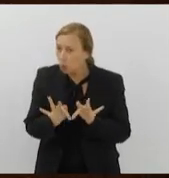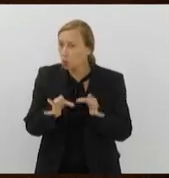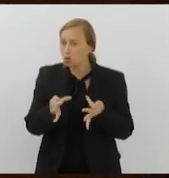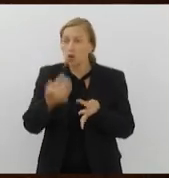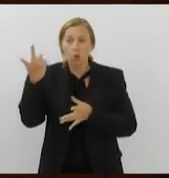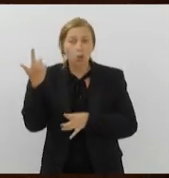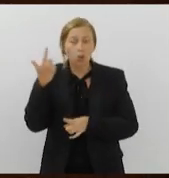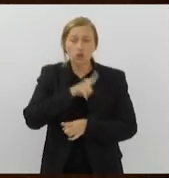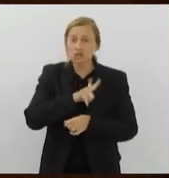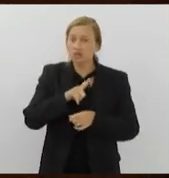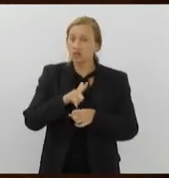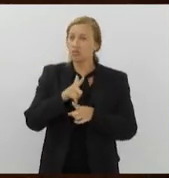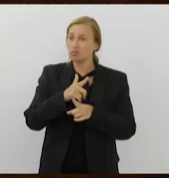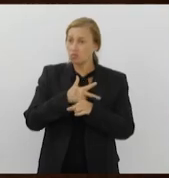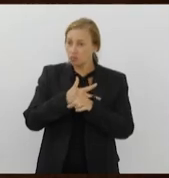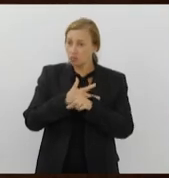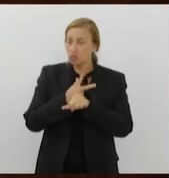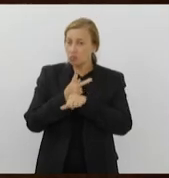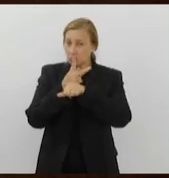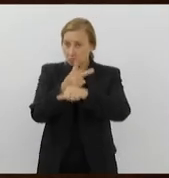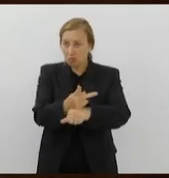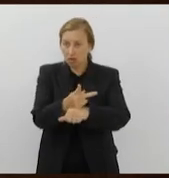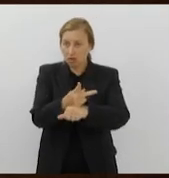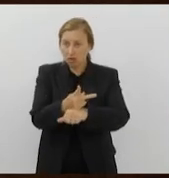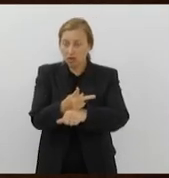conseguiu hoje uma premiação pessoal de